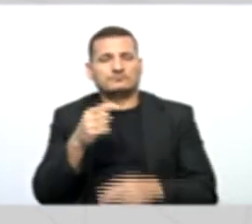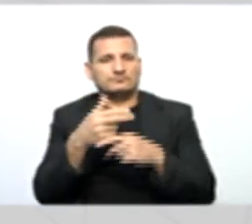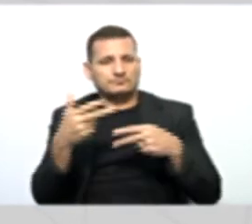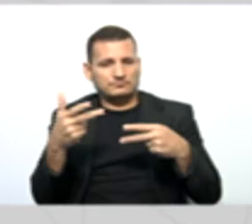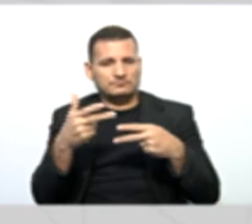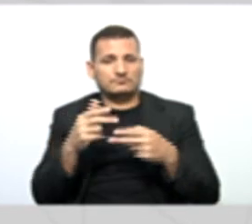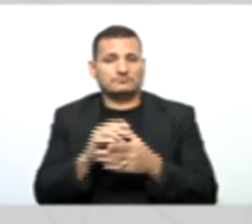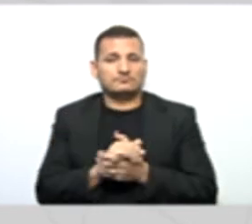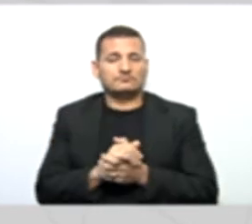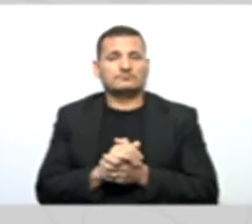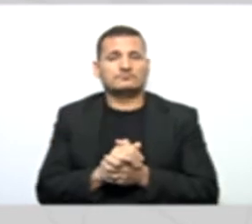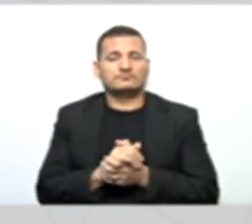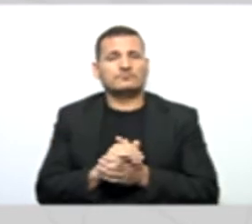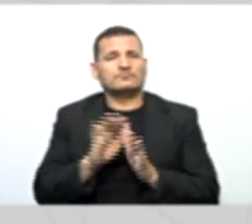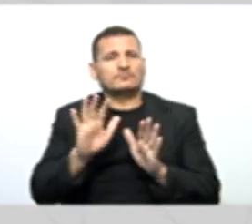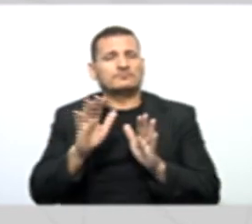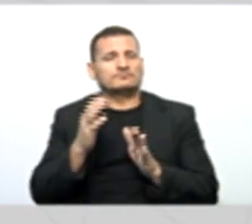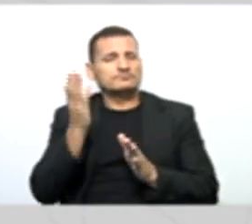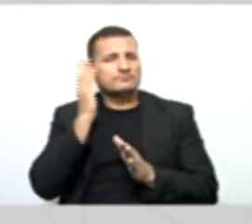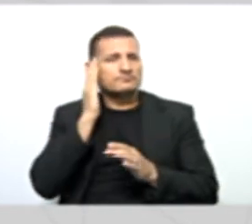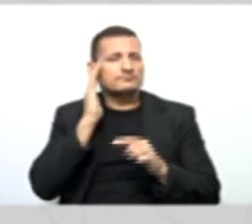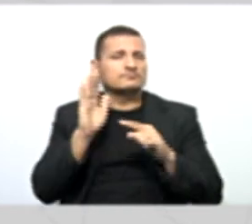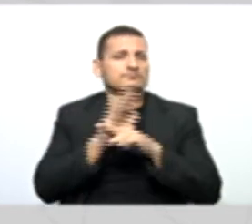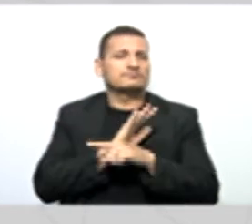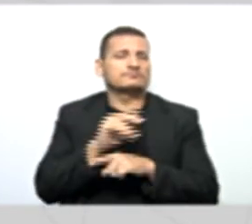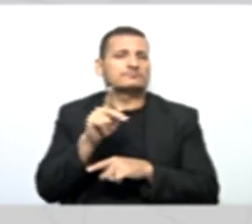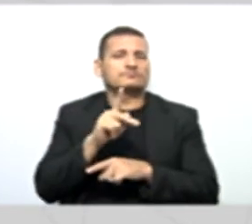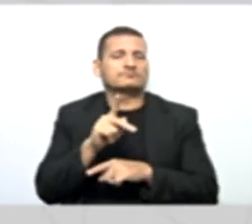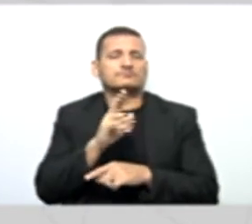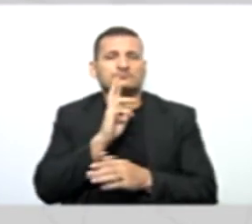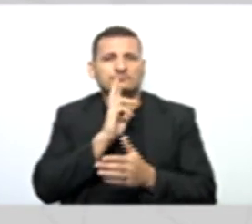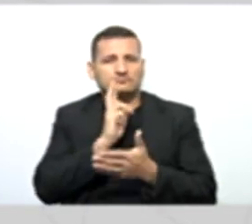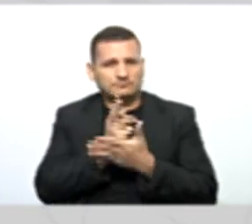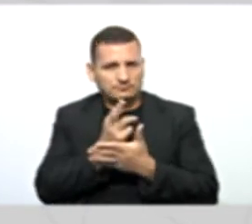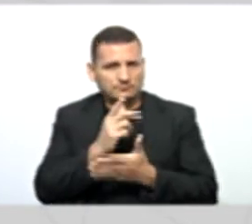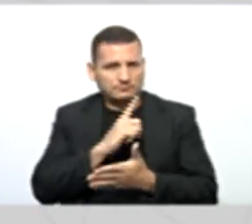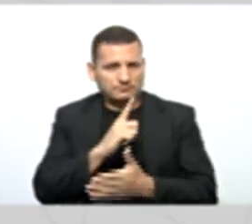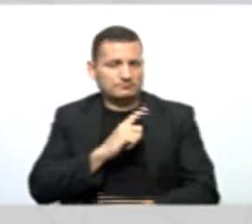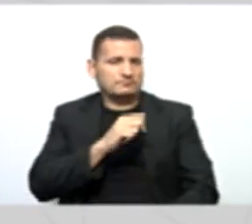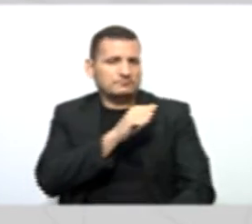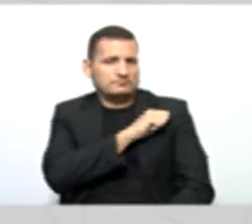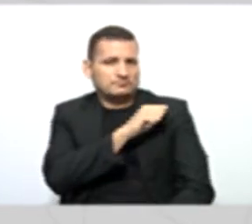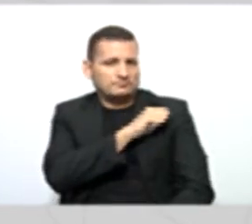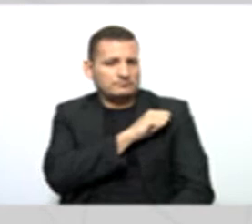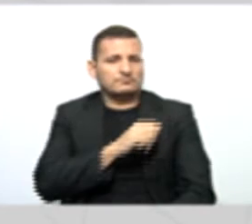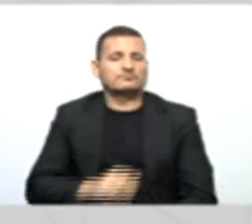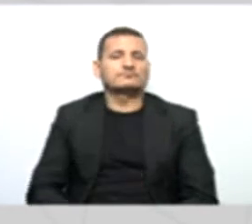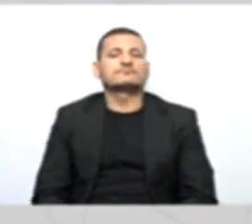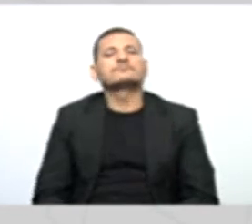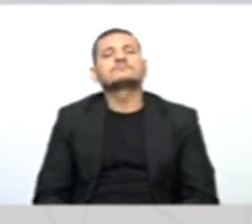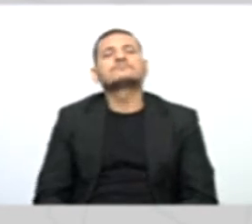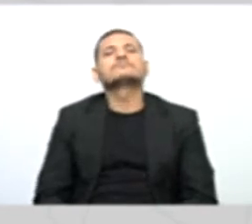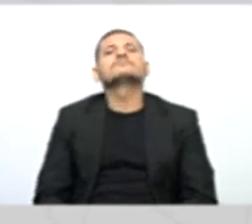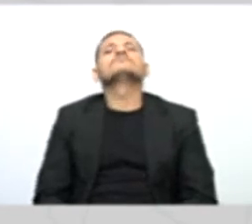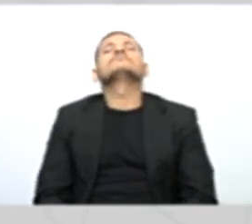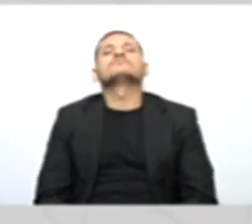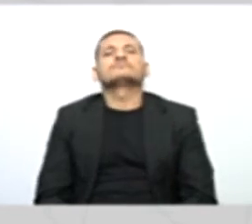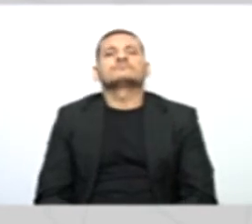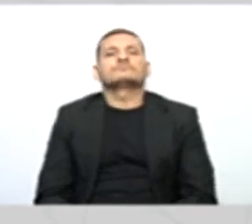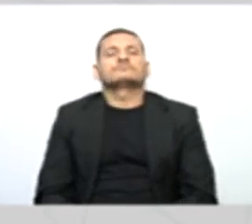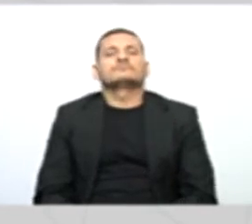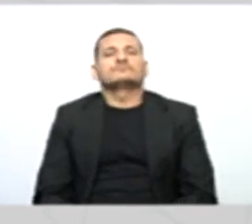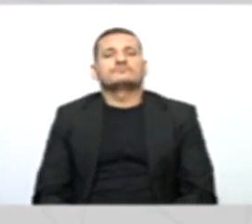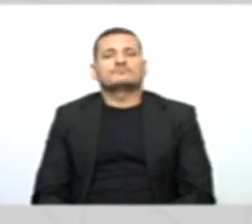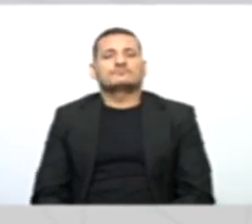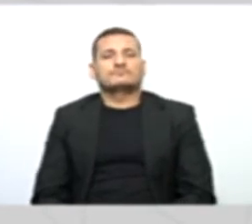no quadro, mas antes eu quero saber o que foi que responderam aí, professor Eduardo, sobre instanciação de objetos. Alguma das respostas